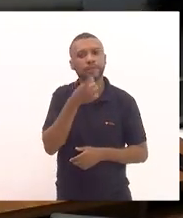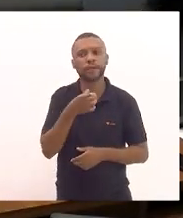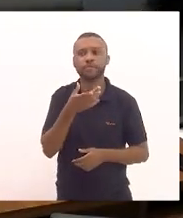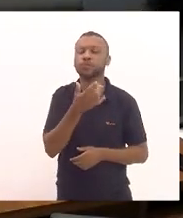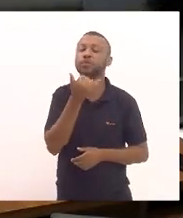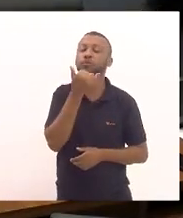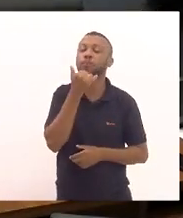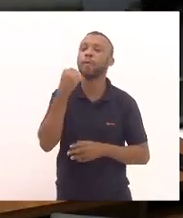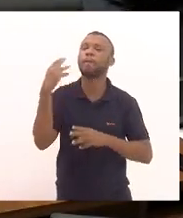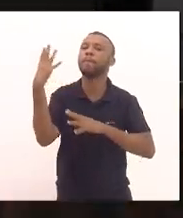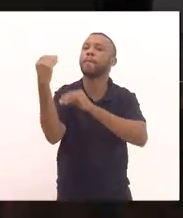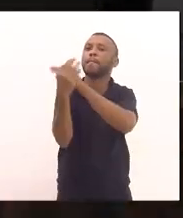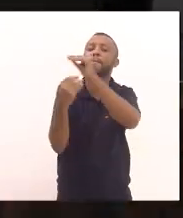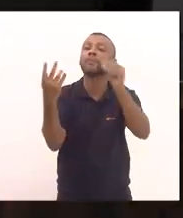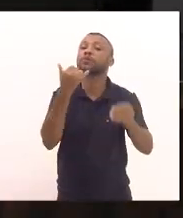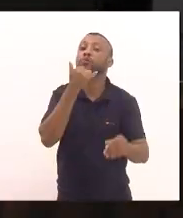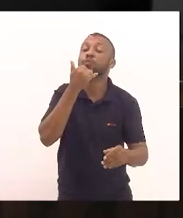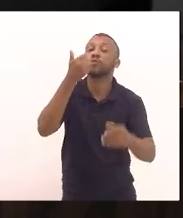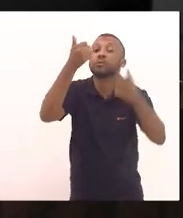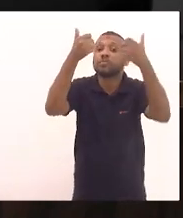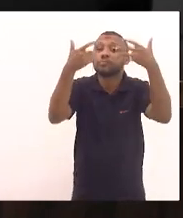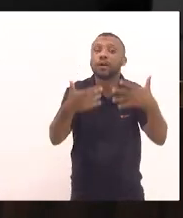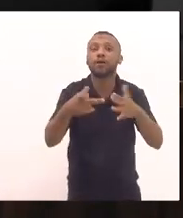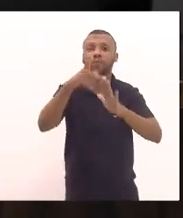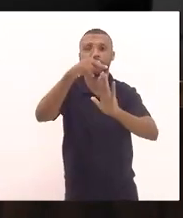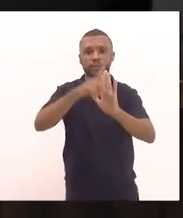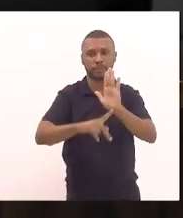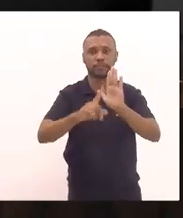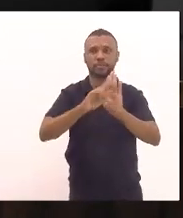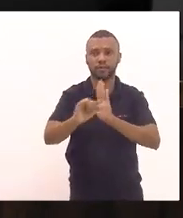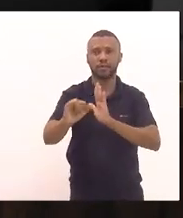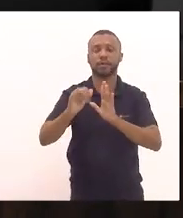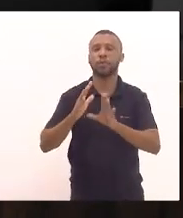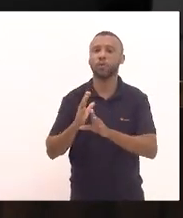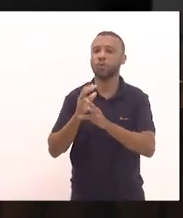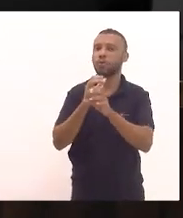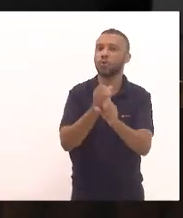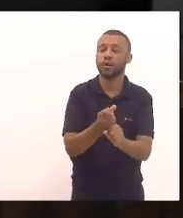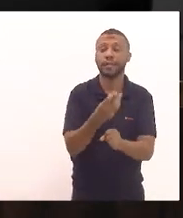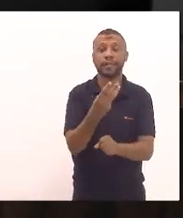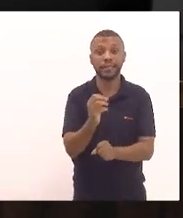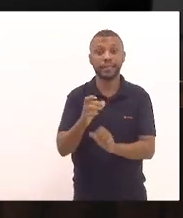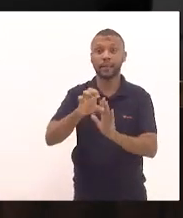Olha só, eu estou cantando um projeto. Esse projeto recebeu mais de 30 emendas.